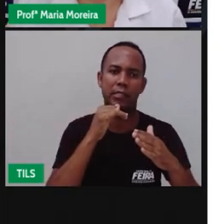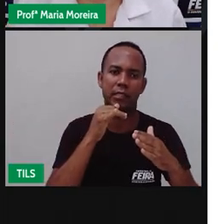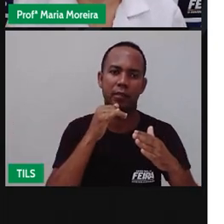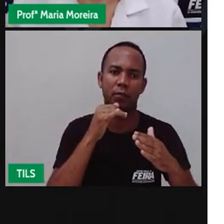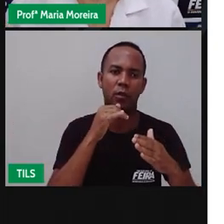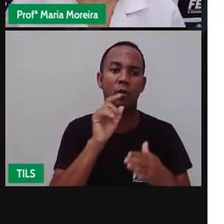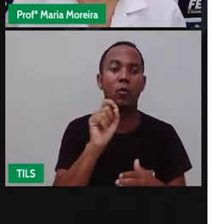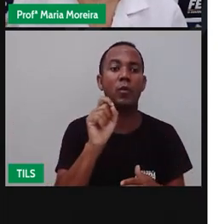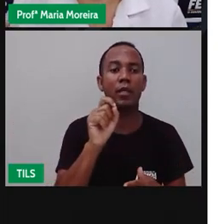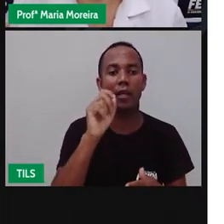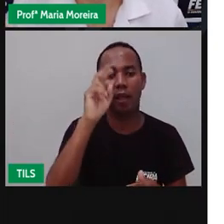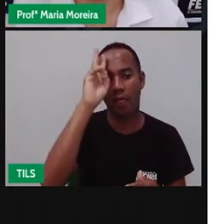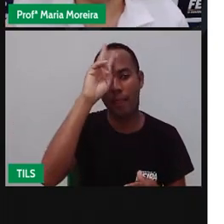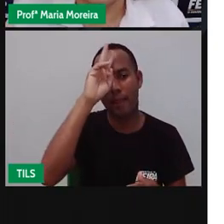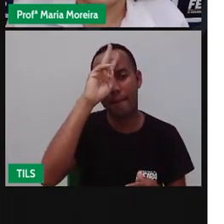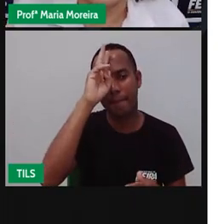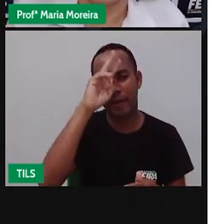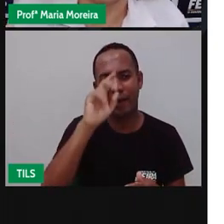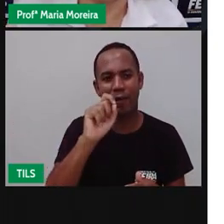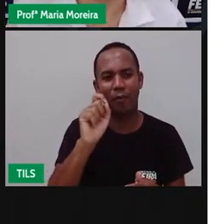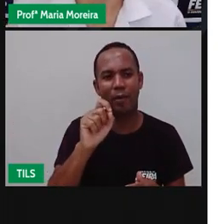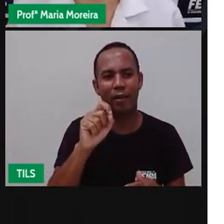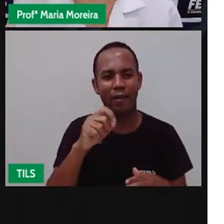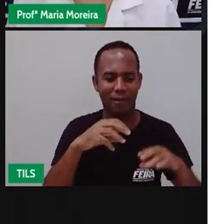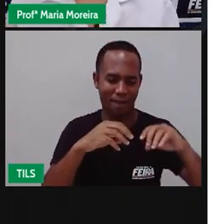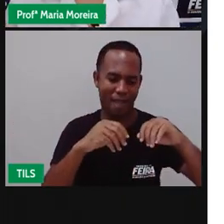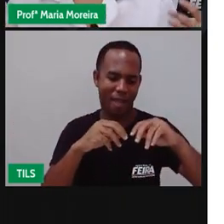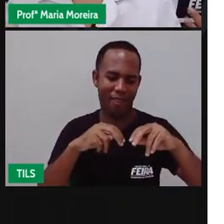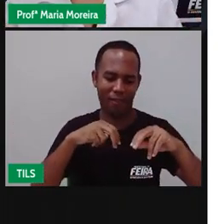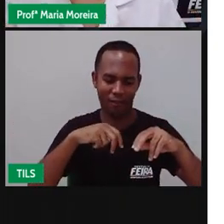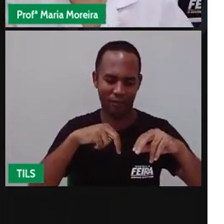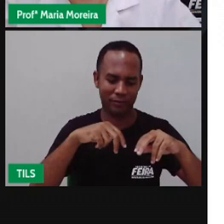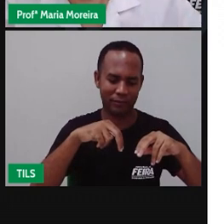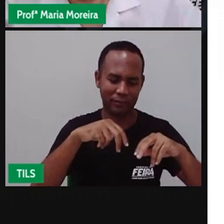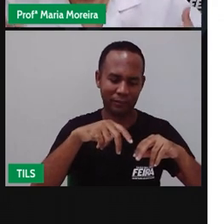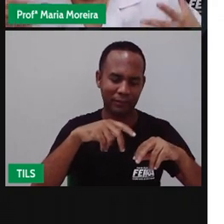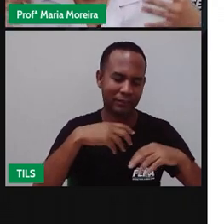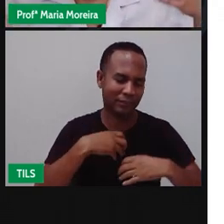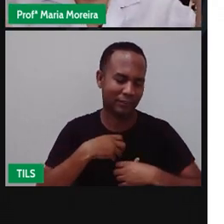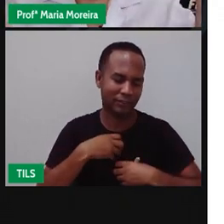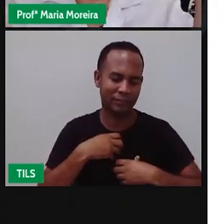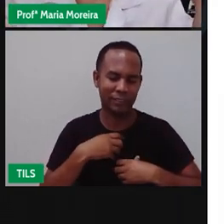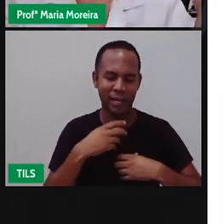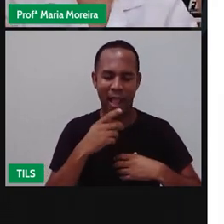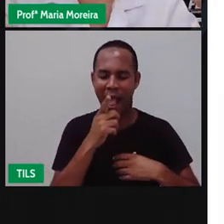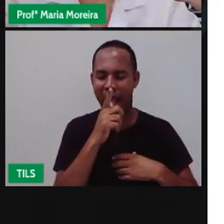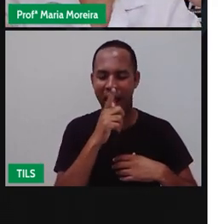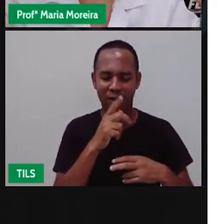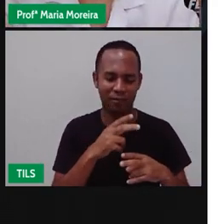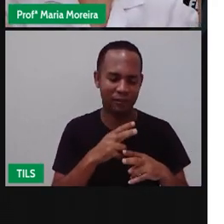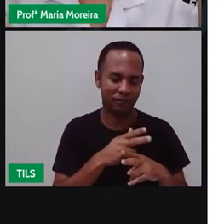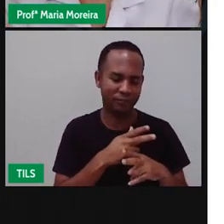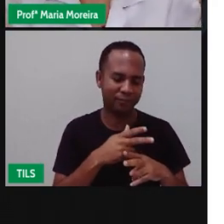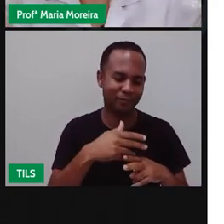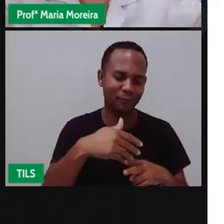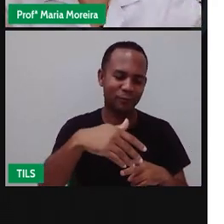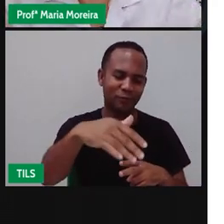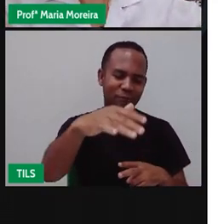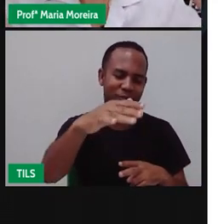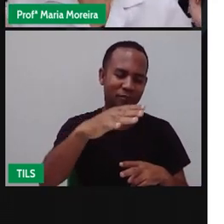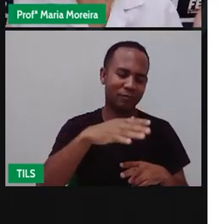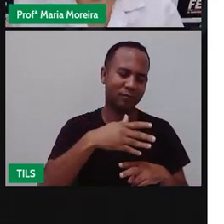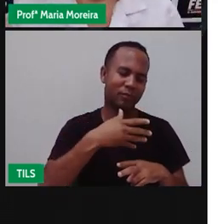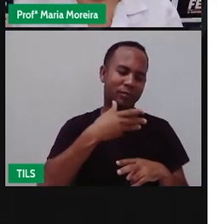lembrar do quê? Do botar o pezinho ali na areia, né? De sentir a água vindo e voltando, aquele barulho de